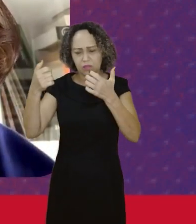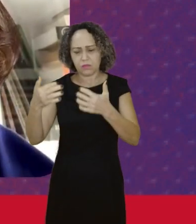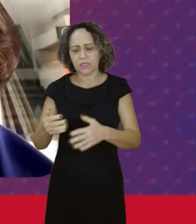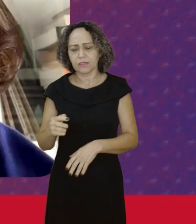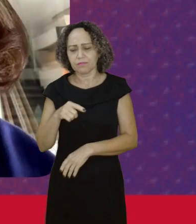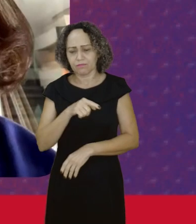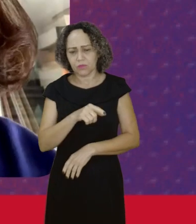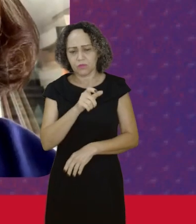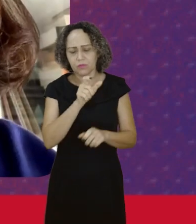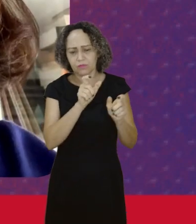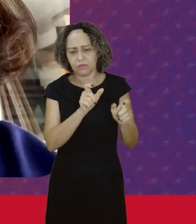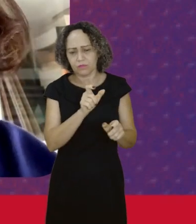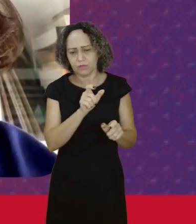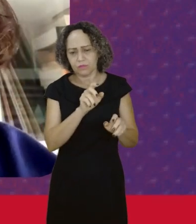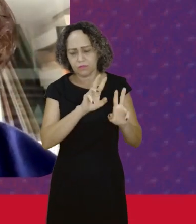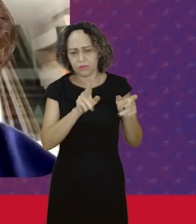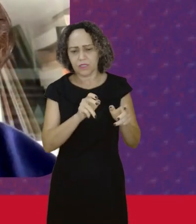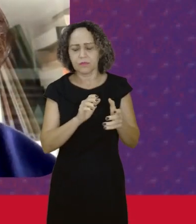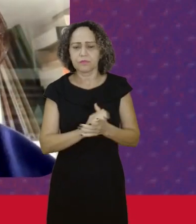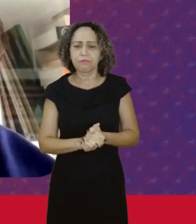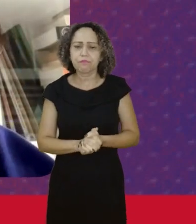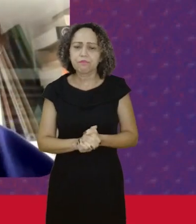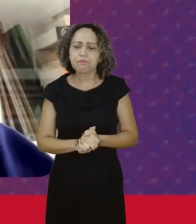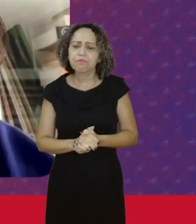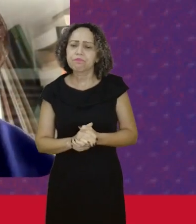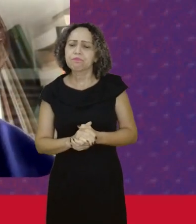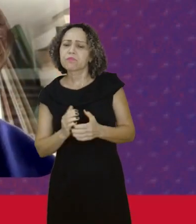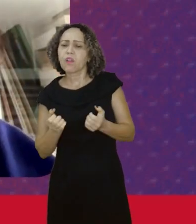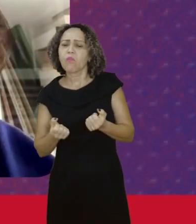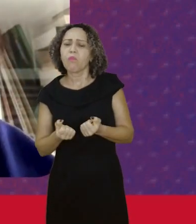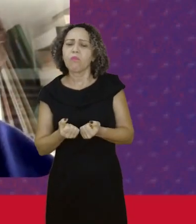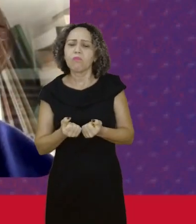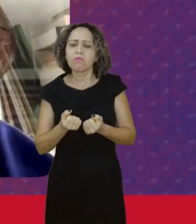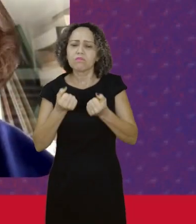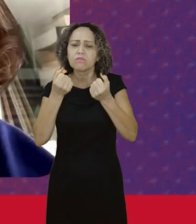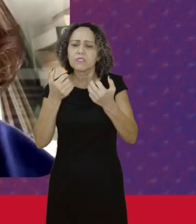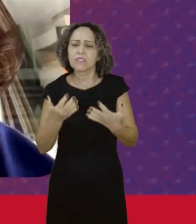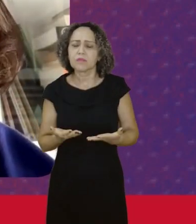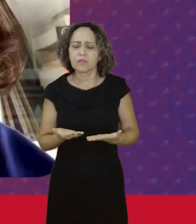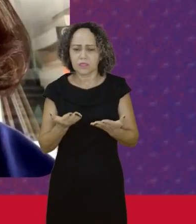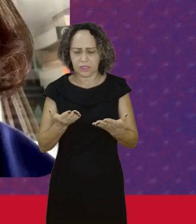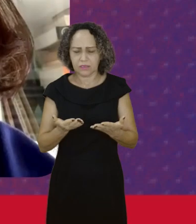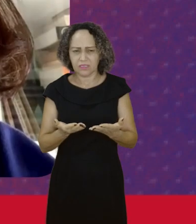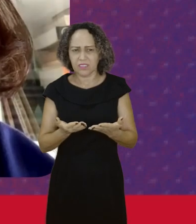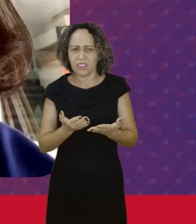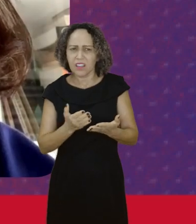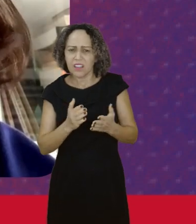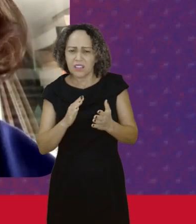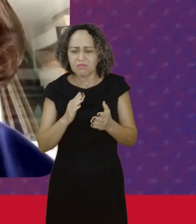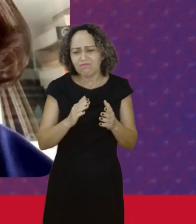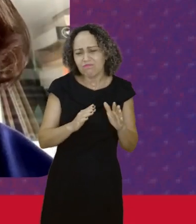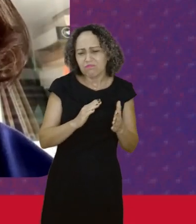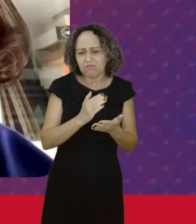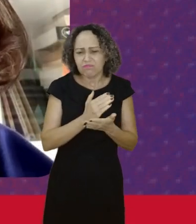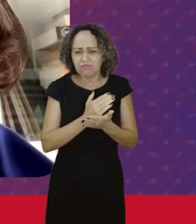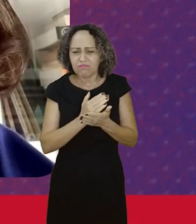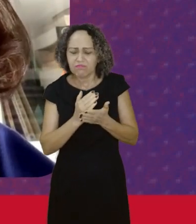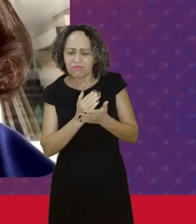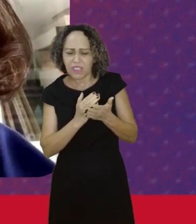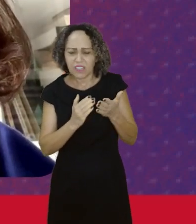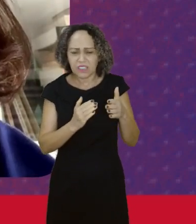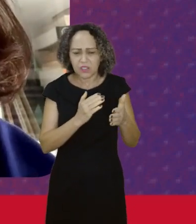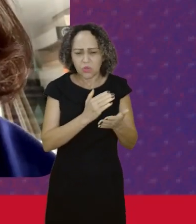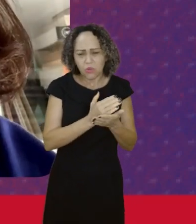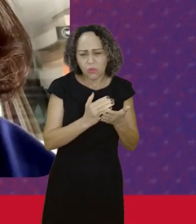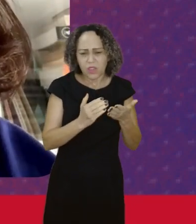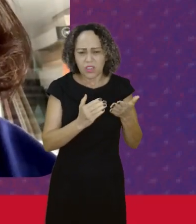vocês que surge, por volta de meados da década de 90, o início da década de